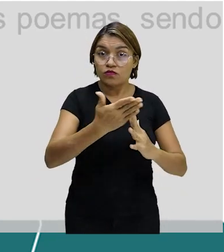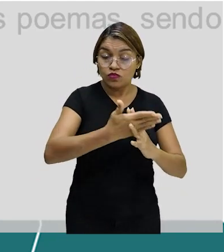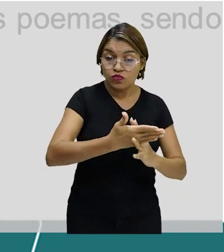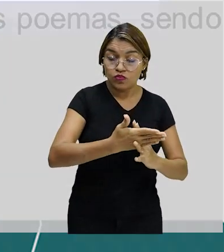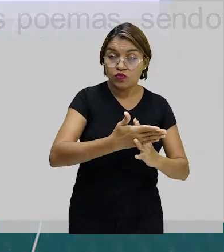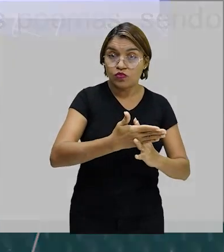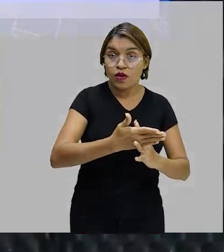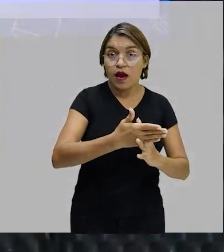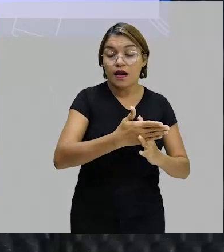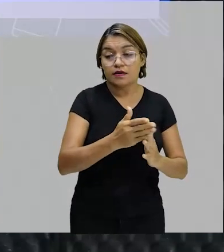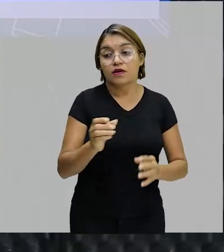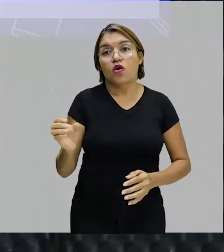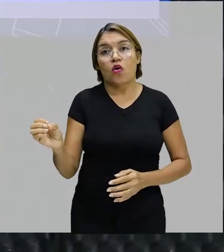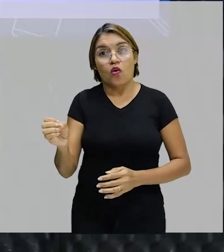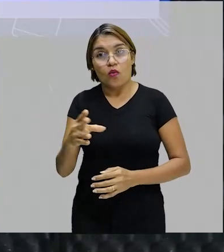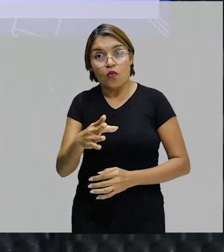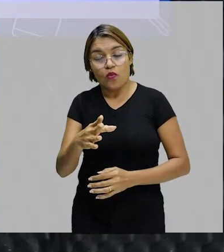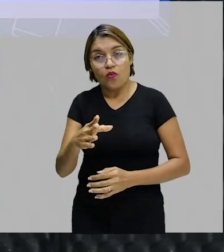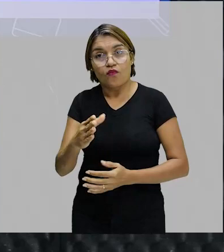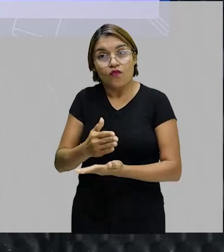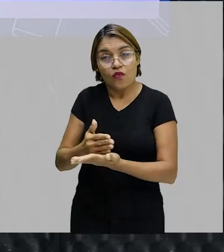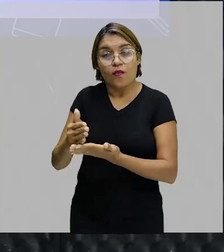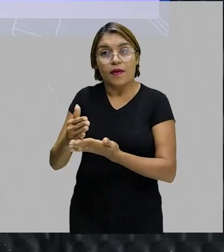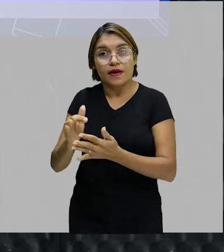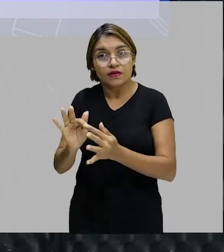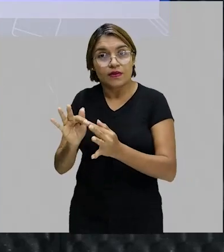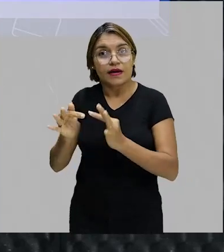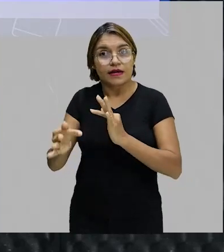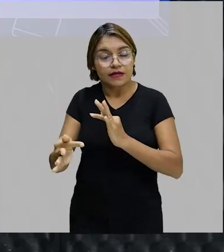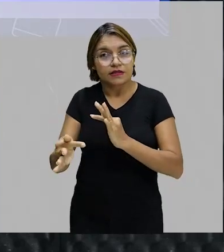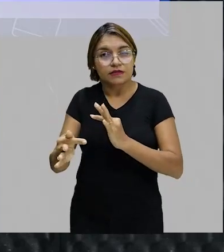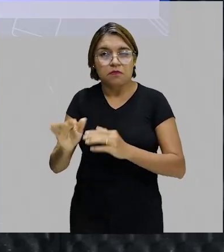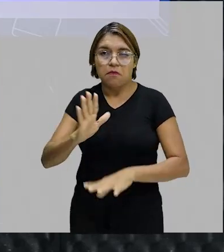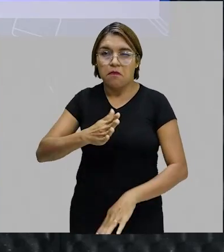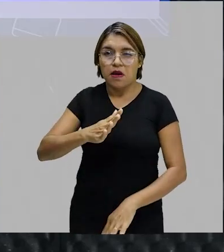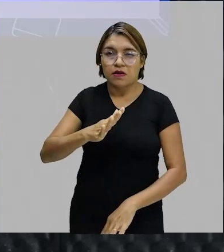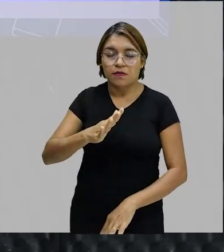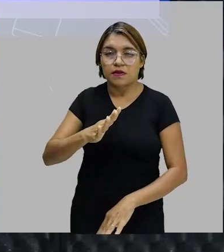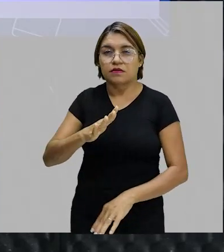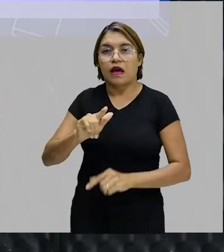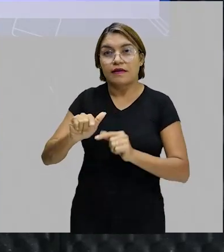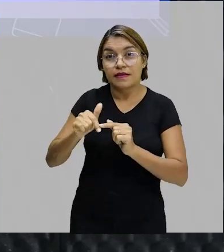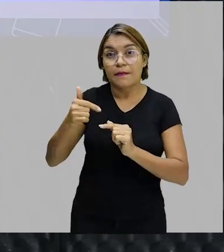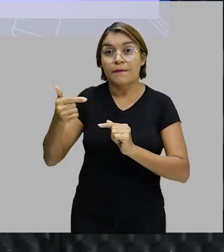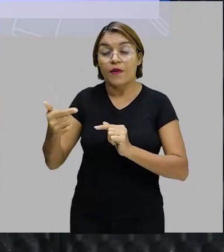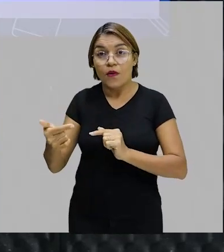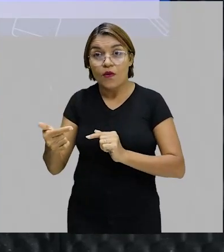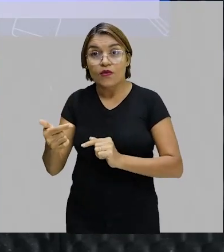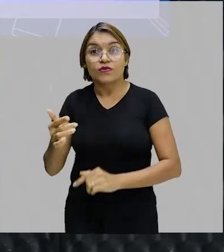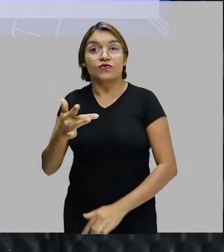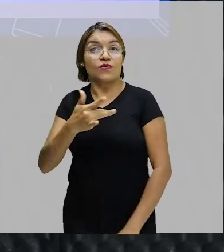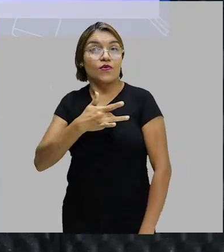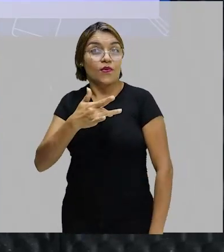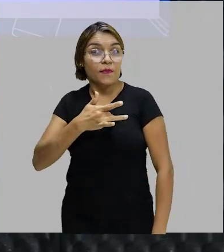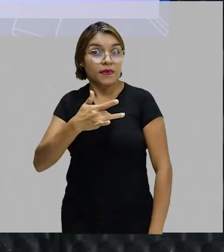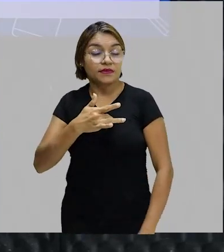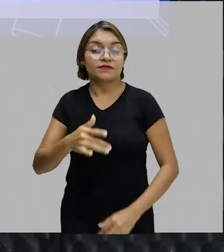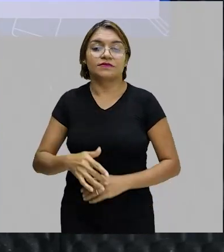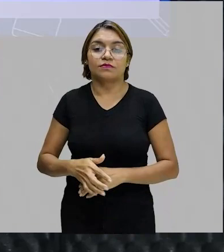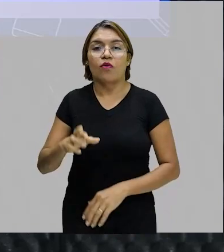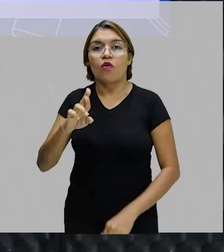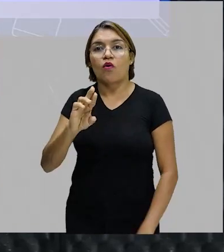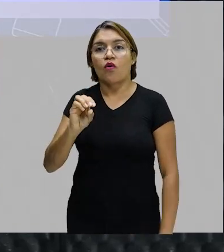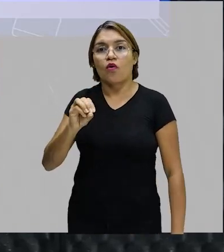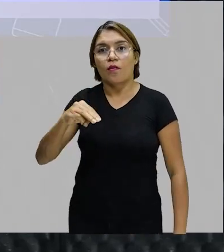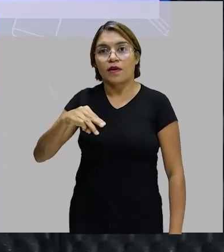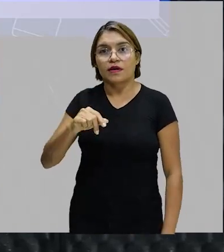o arcadismo, e já lá no final do arcadismo já vem surgindo aí o romantismo, né? Como ele coloca aqui, que inaugura uma nova